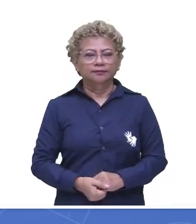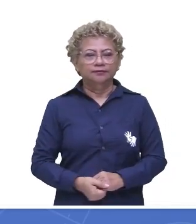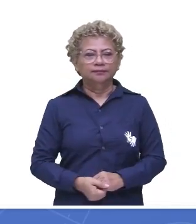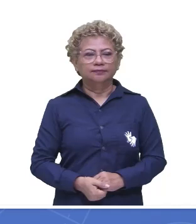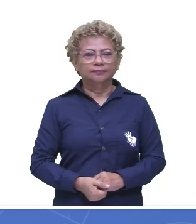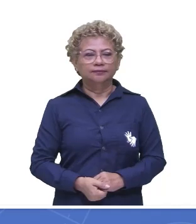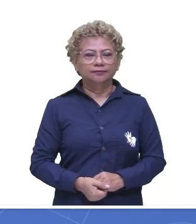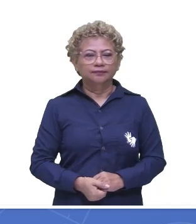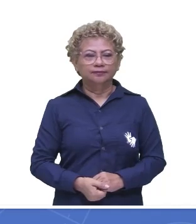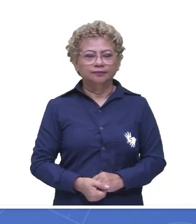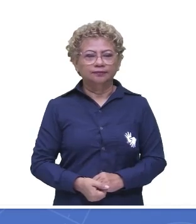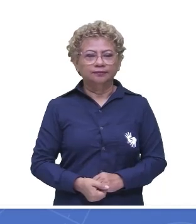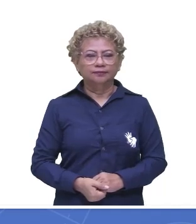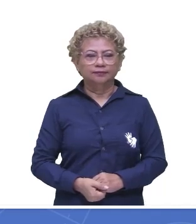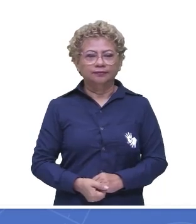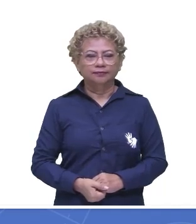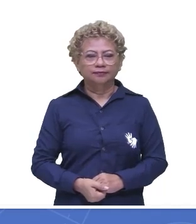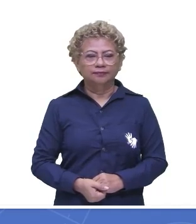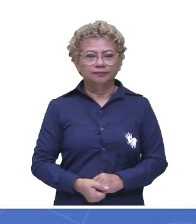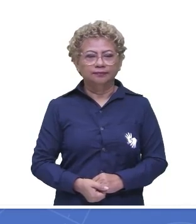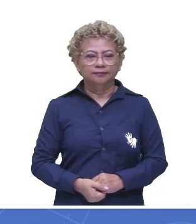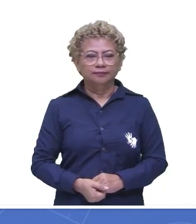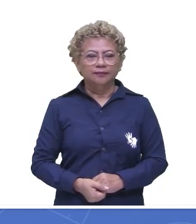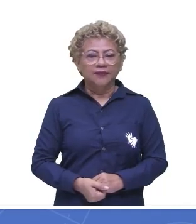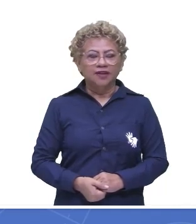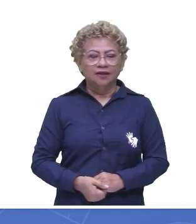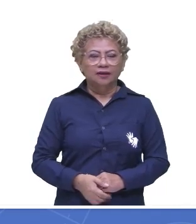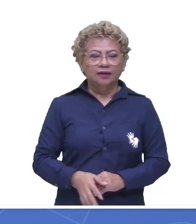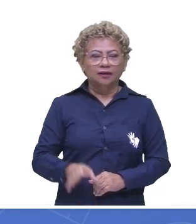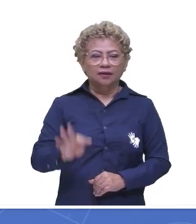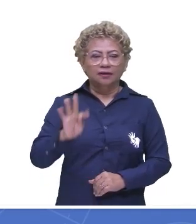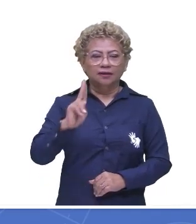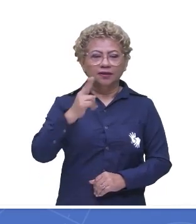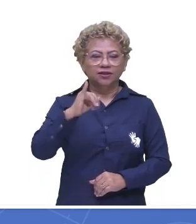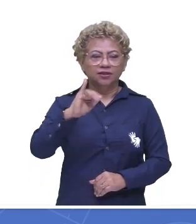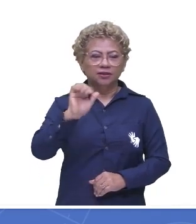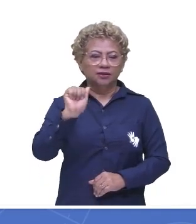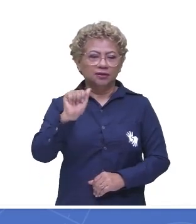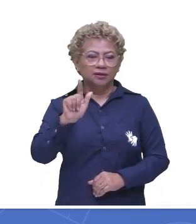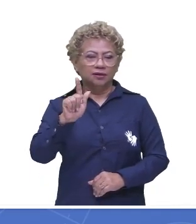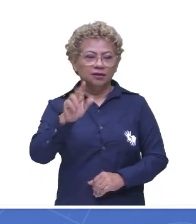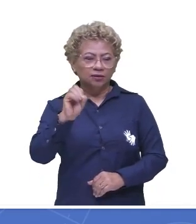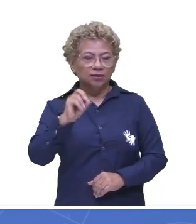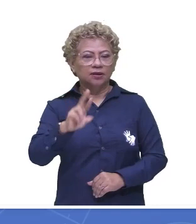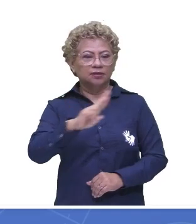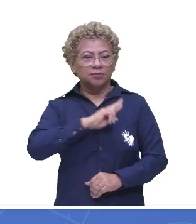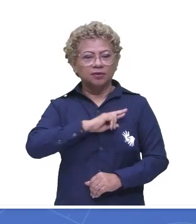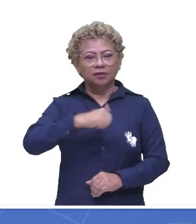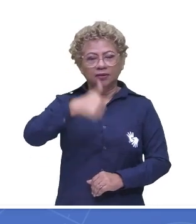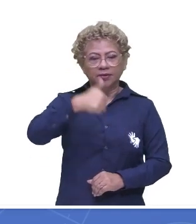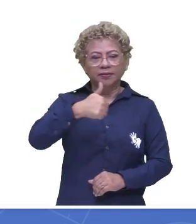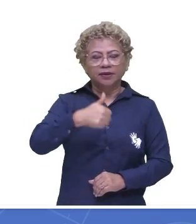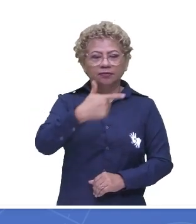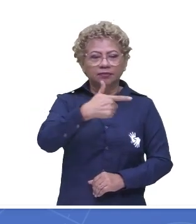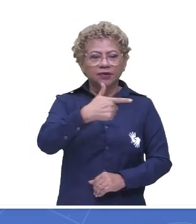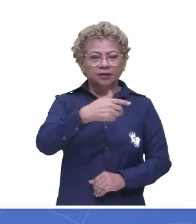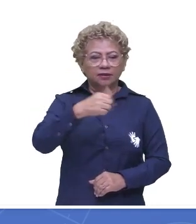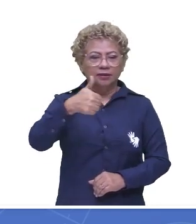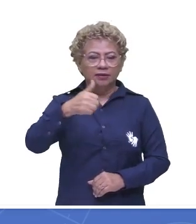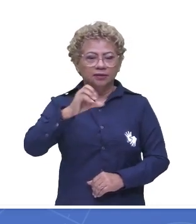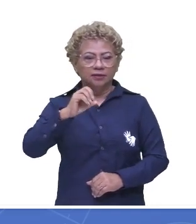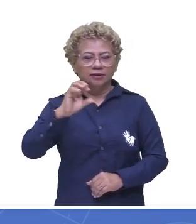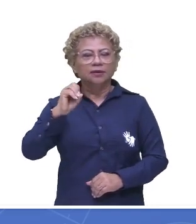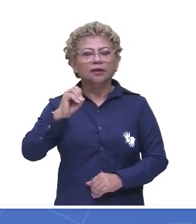calorias. Questão 2, colocou que é a letra E. Tem mais alguém? Tiago, questão 1, 2.100 calorias, questão 2, letra